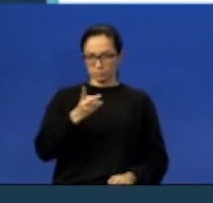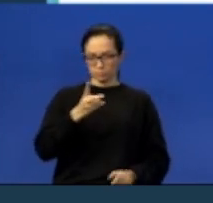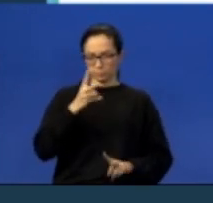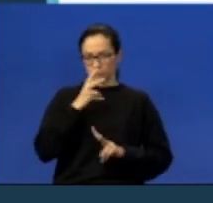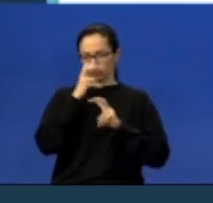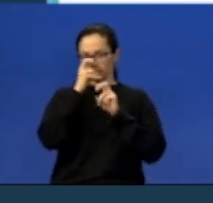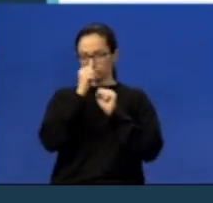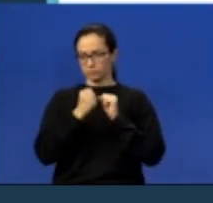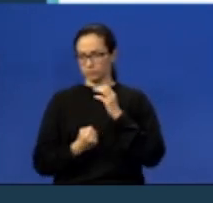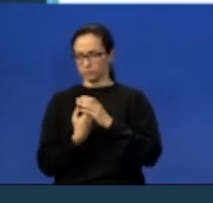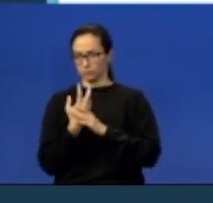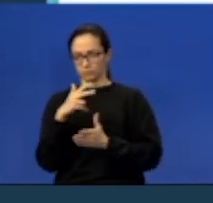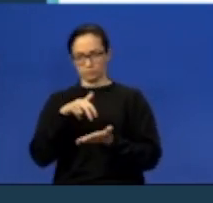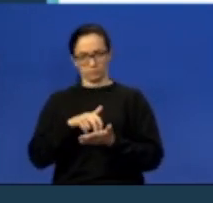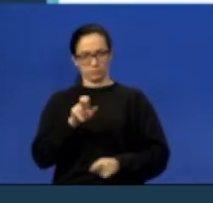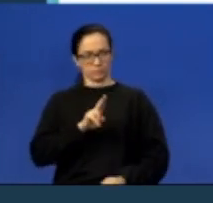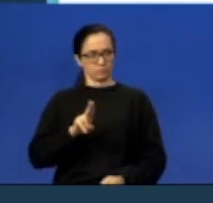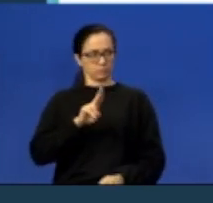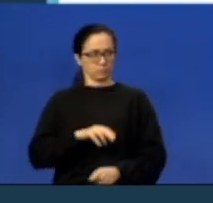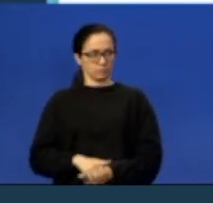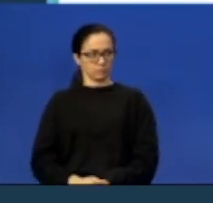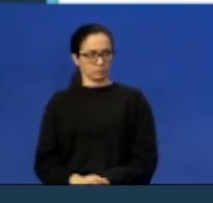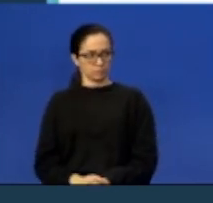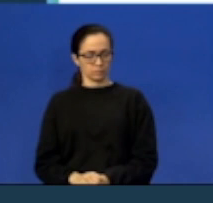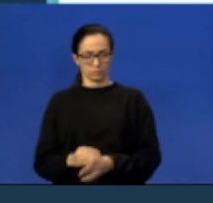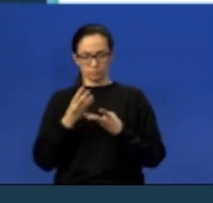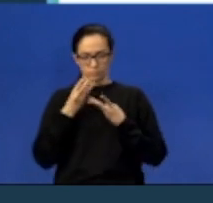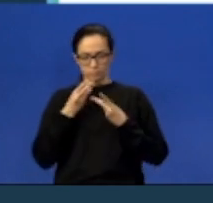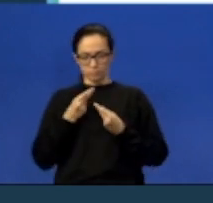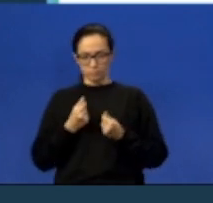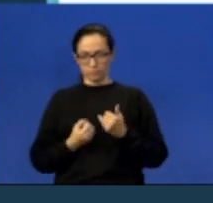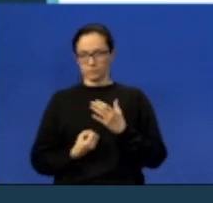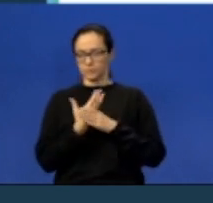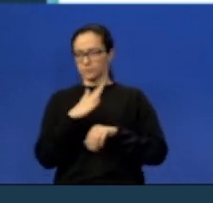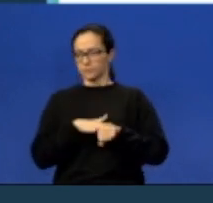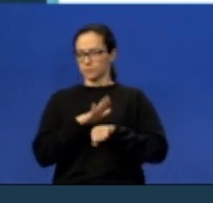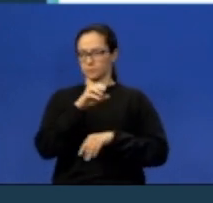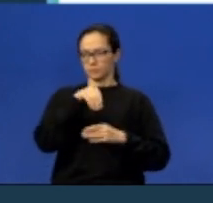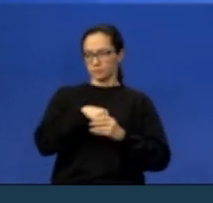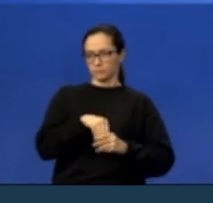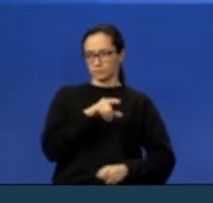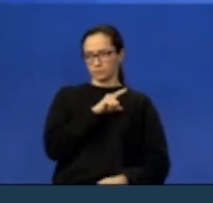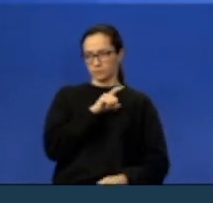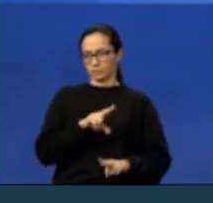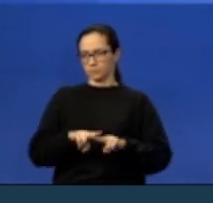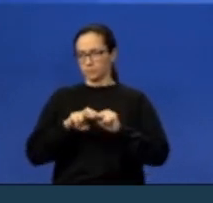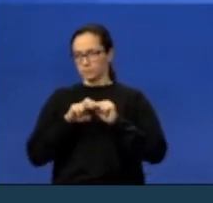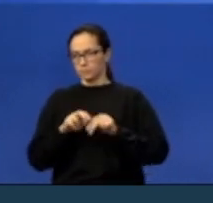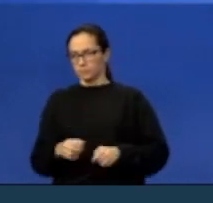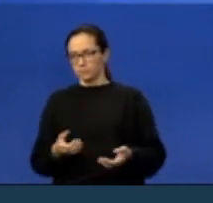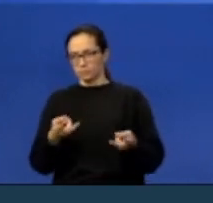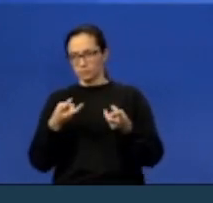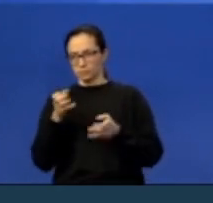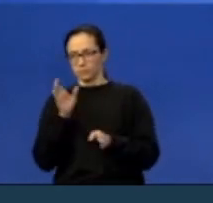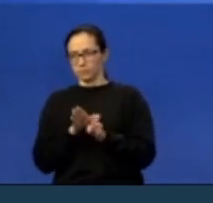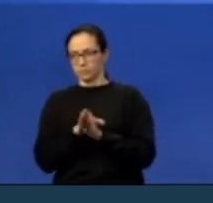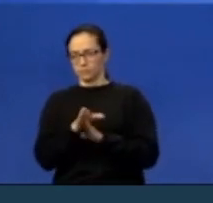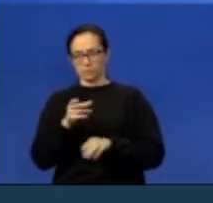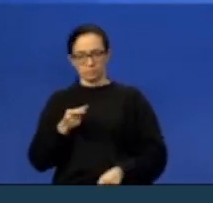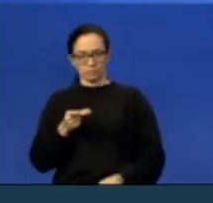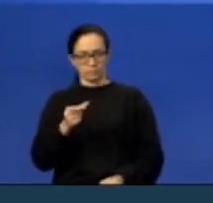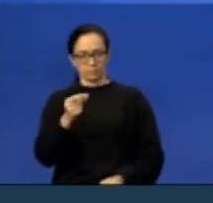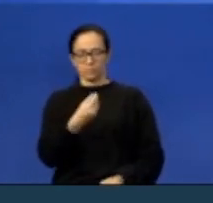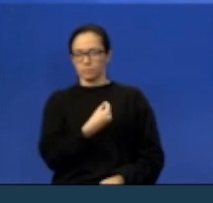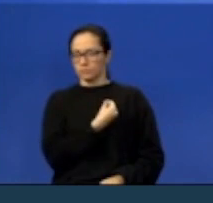ou a carga, maior é a mineralização óssea. Por isso que a atividade física ela é recomendada ao longo de toda a